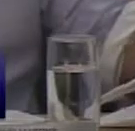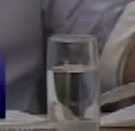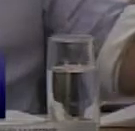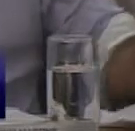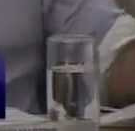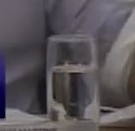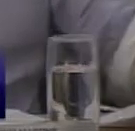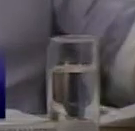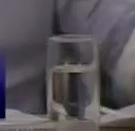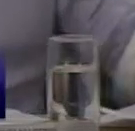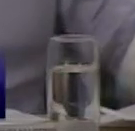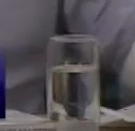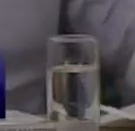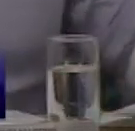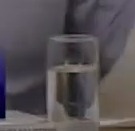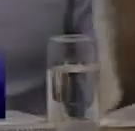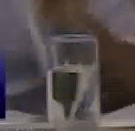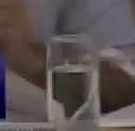O item